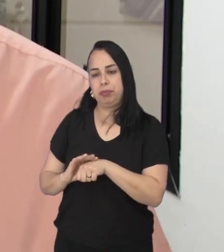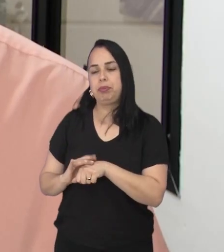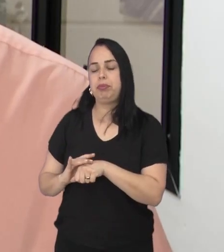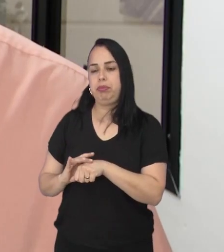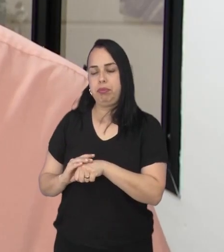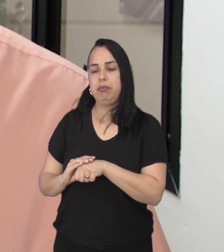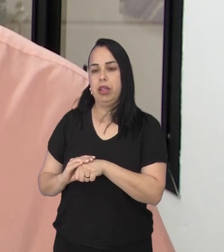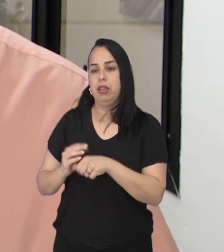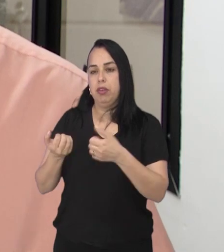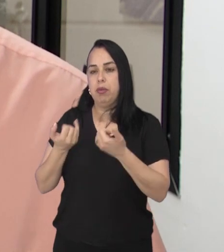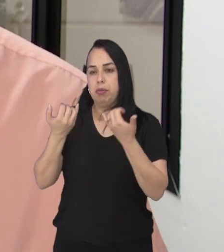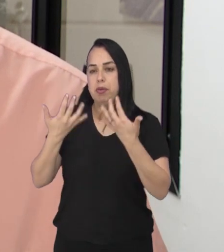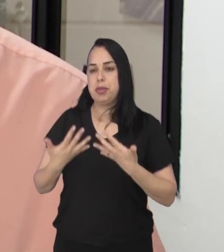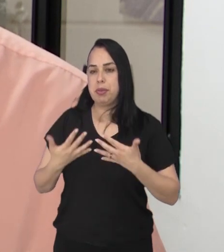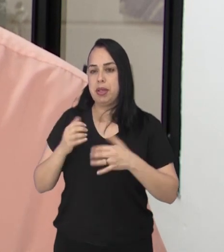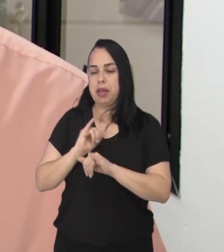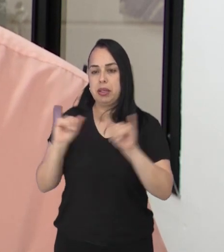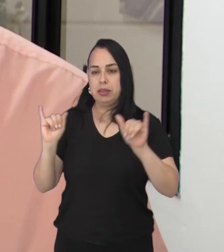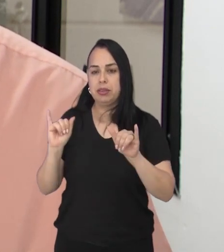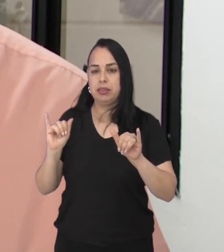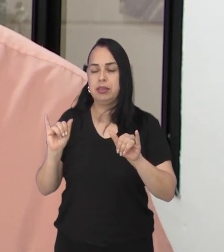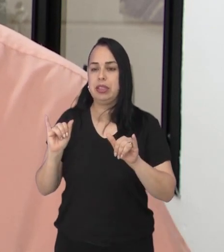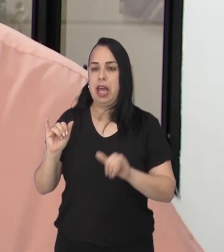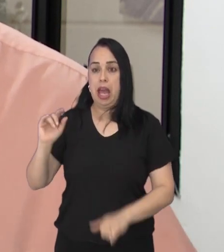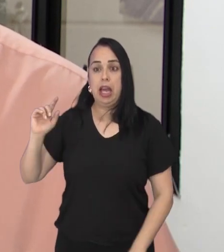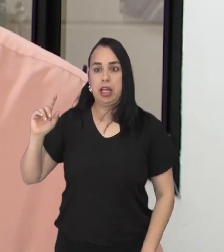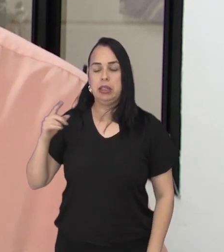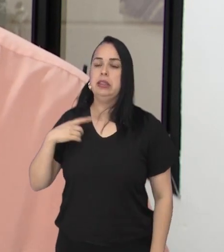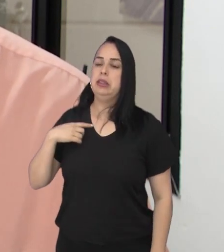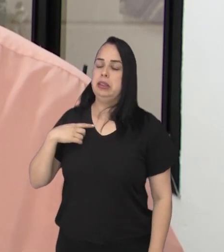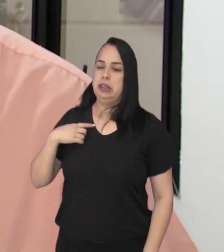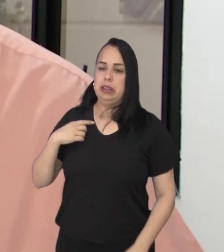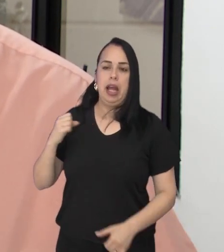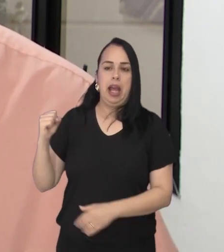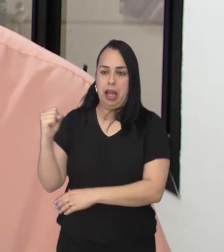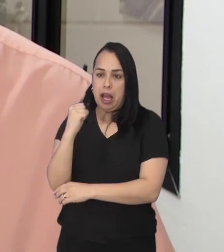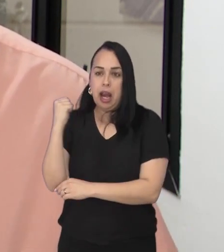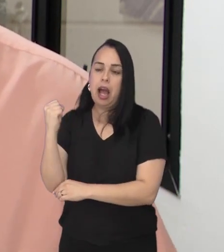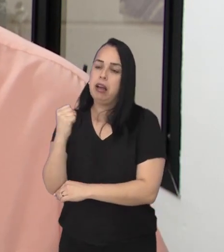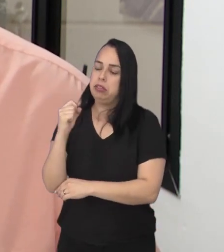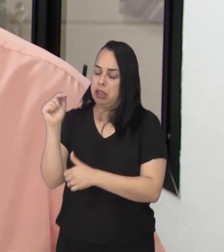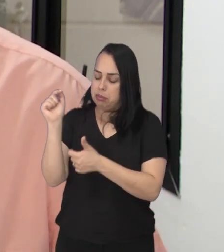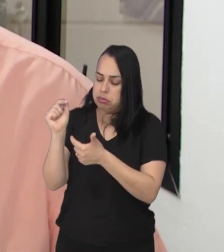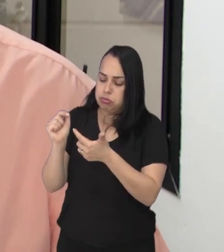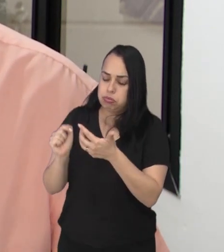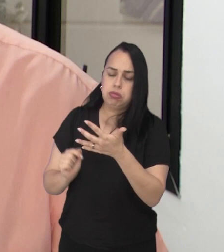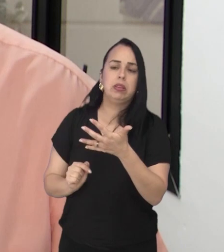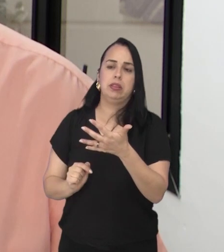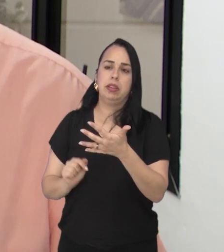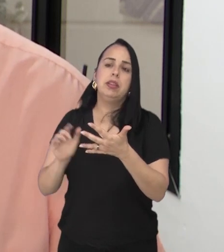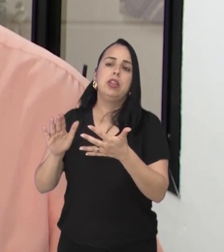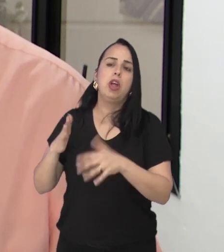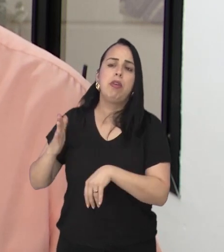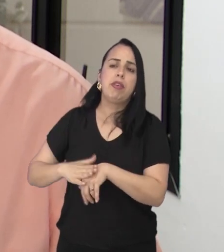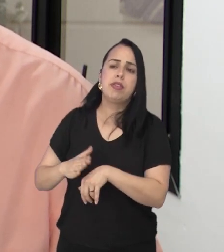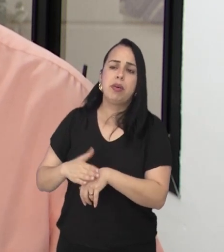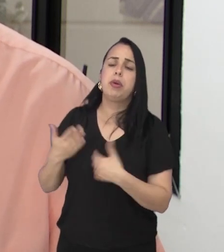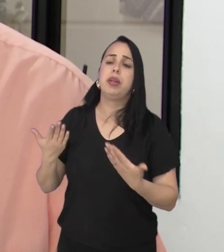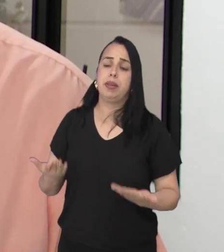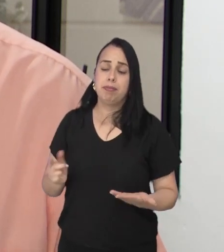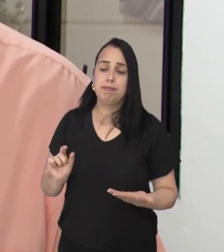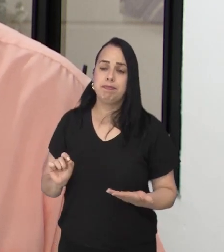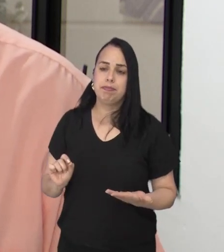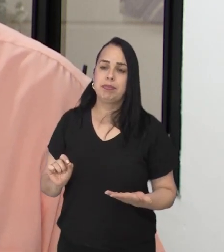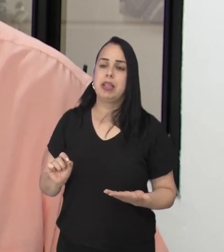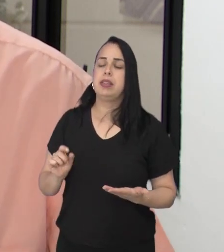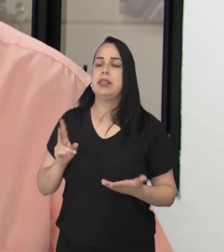doença que a gente, vamos dizer assim, ela é alta complexidade, envolve aí uma série de coisas. Então, o que nós temos que fazer? Mais